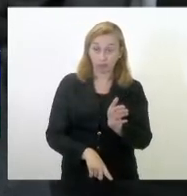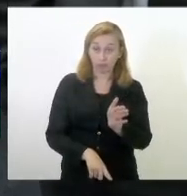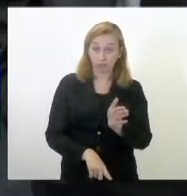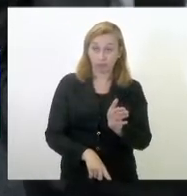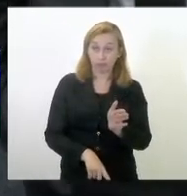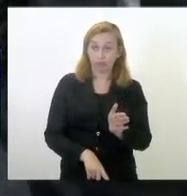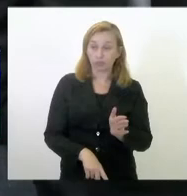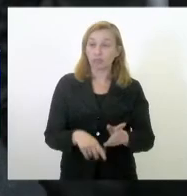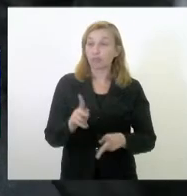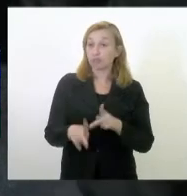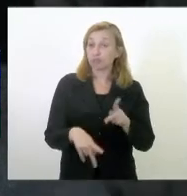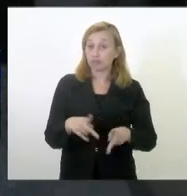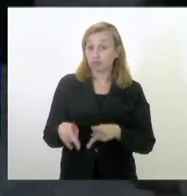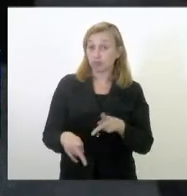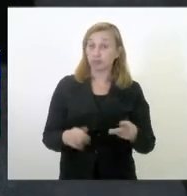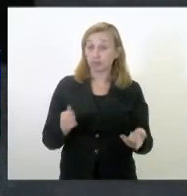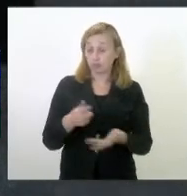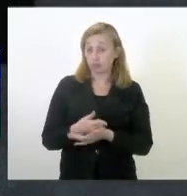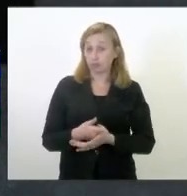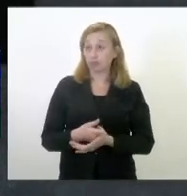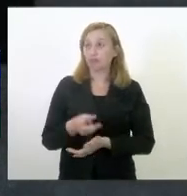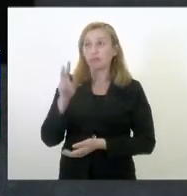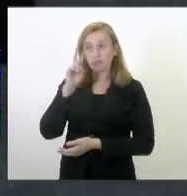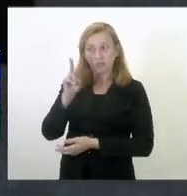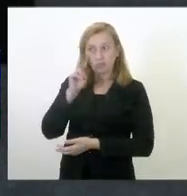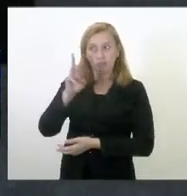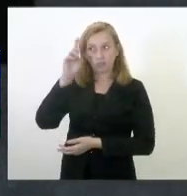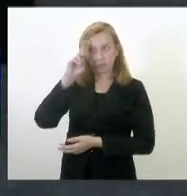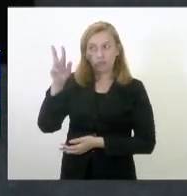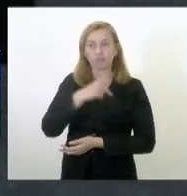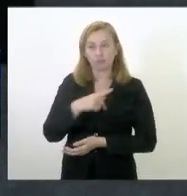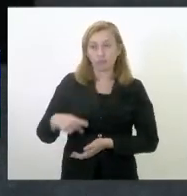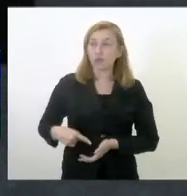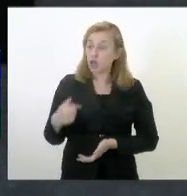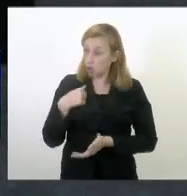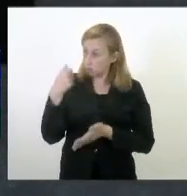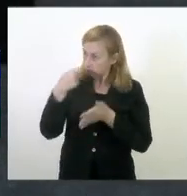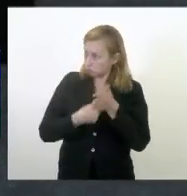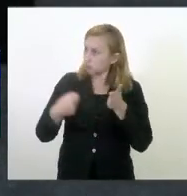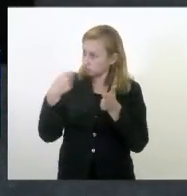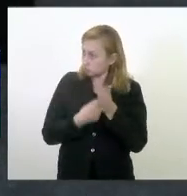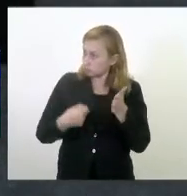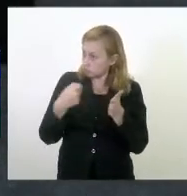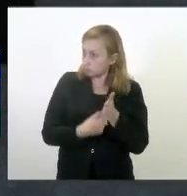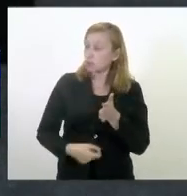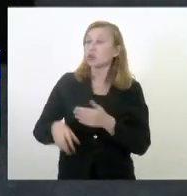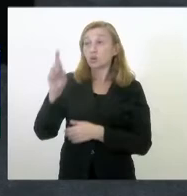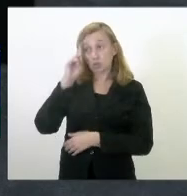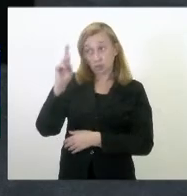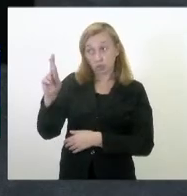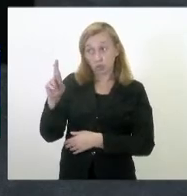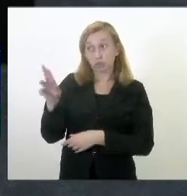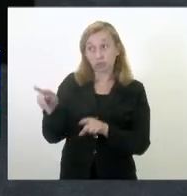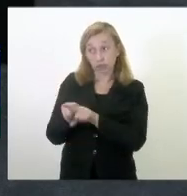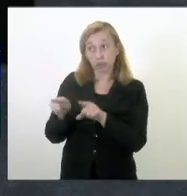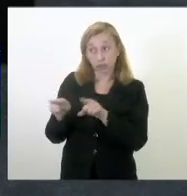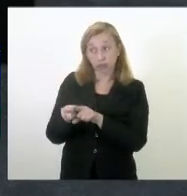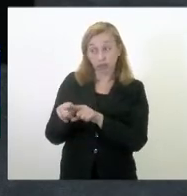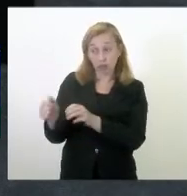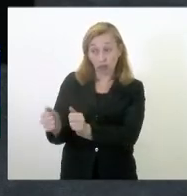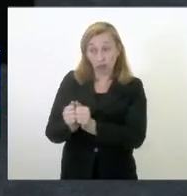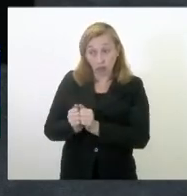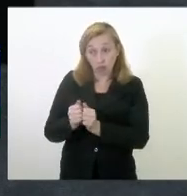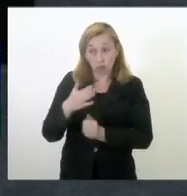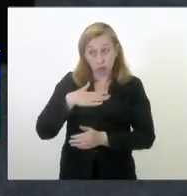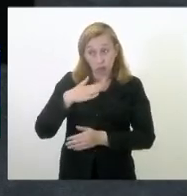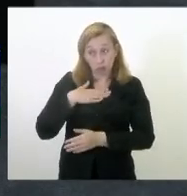vi. Vossa Excelência, de lembrar que eu lutei muito, e Vossa Excelência votou comigo, e eu não estava ainda